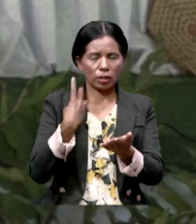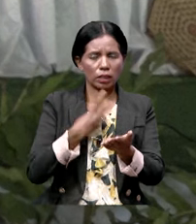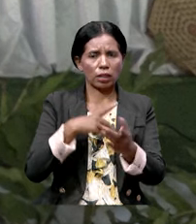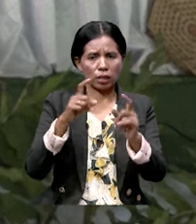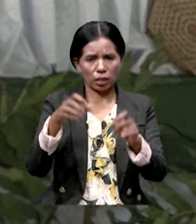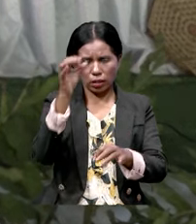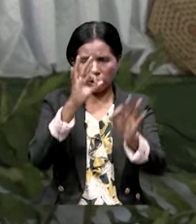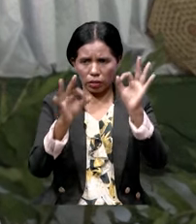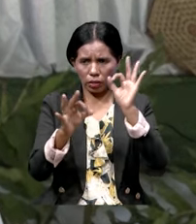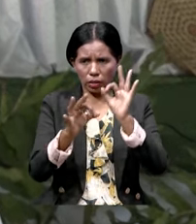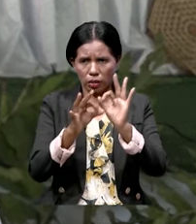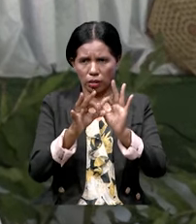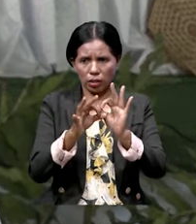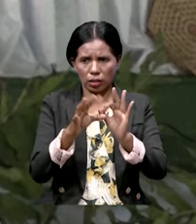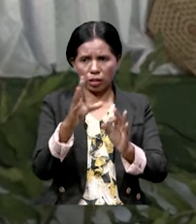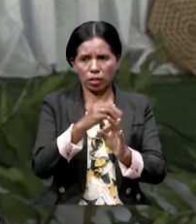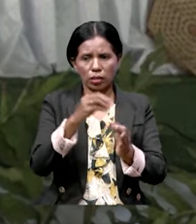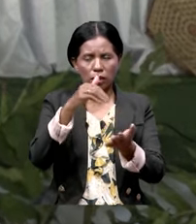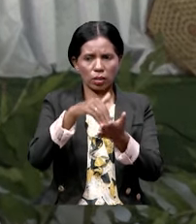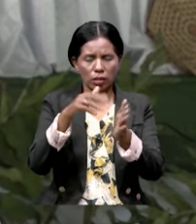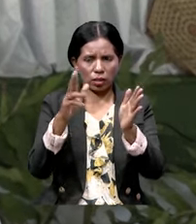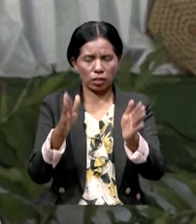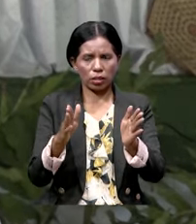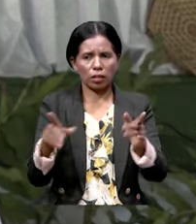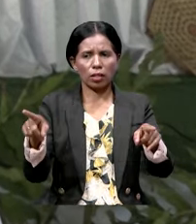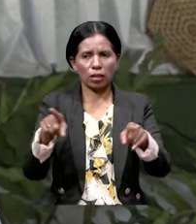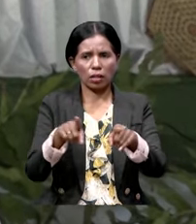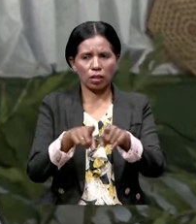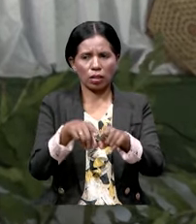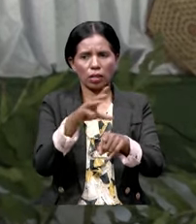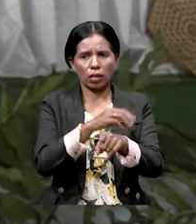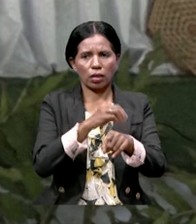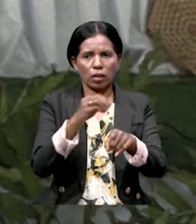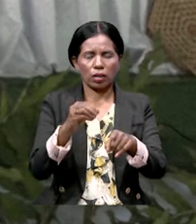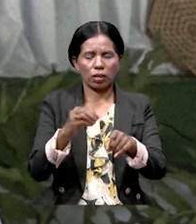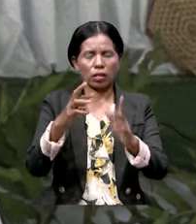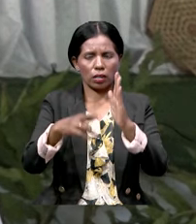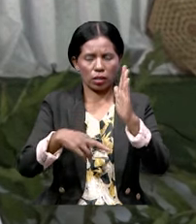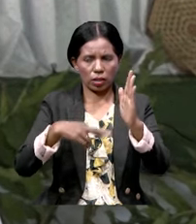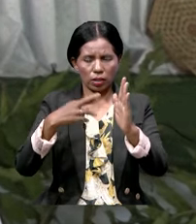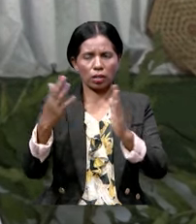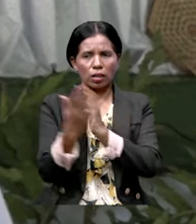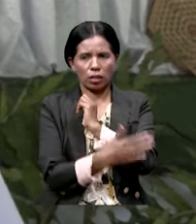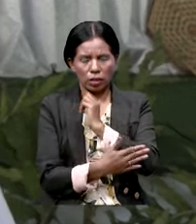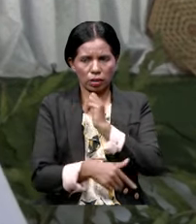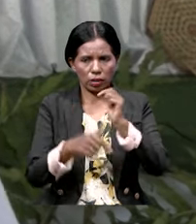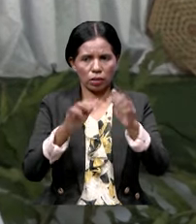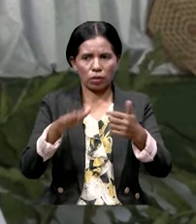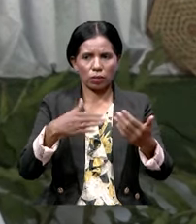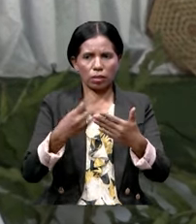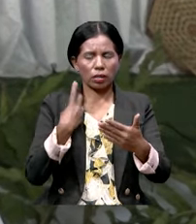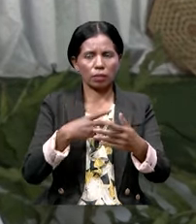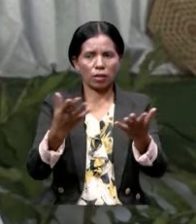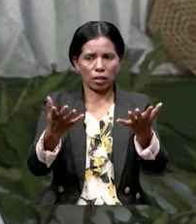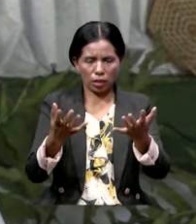ba canar e cus liuma que estado no lugar, entidade reguladora. E a nação, né? O tutu tita bela cara